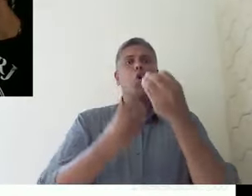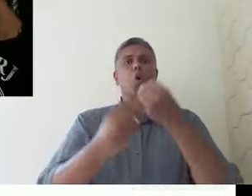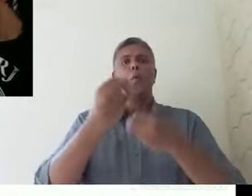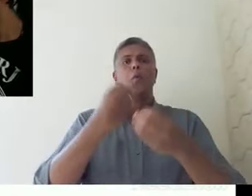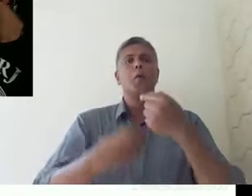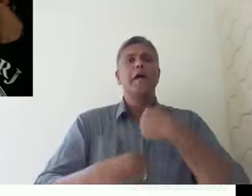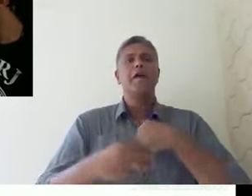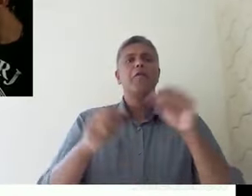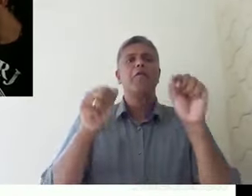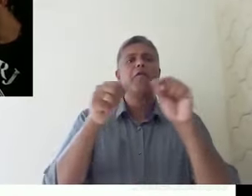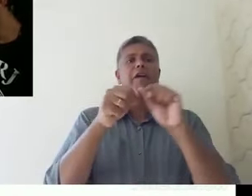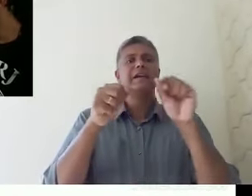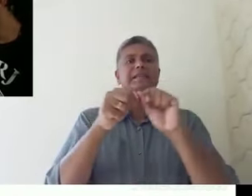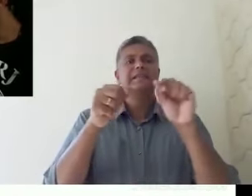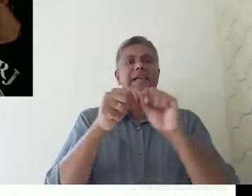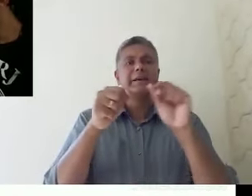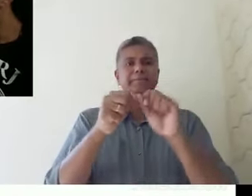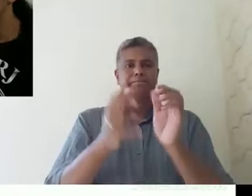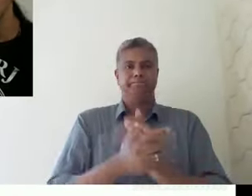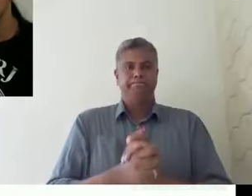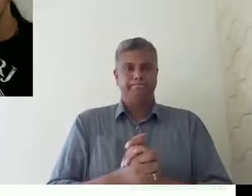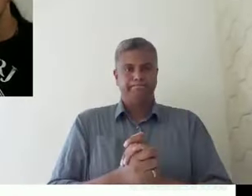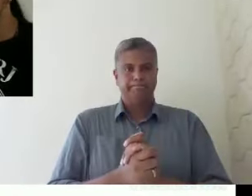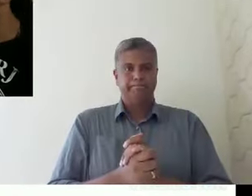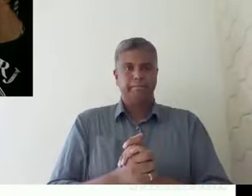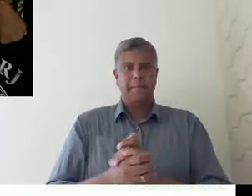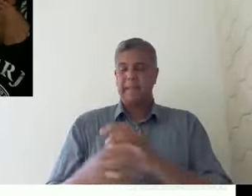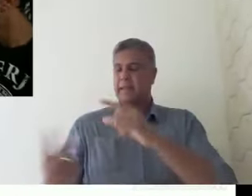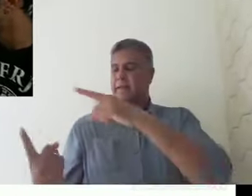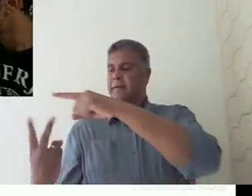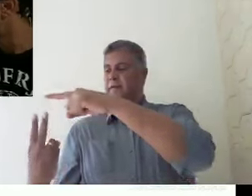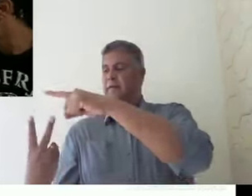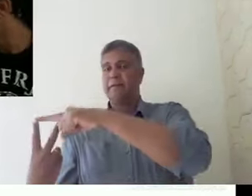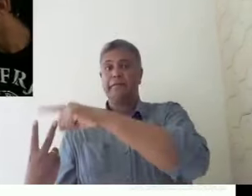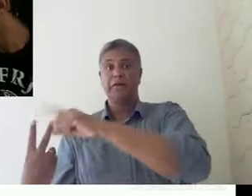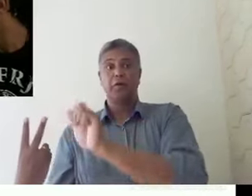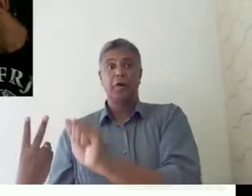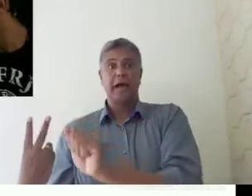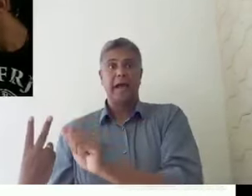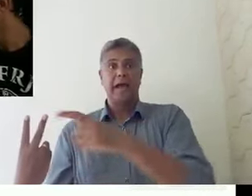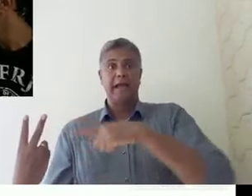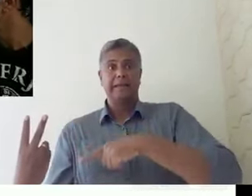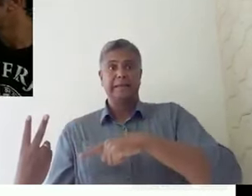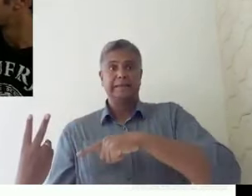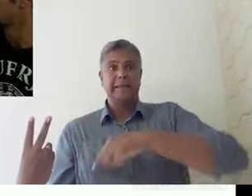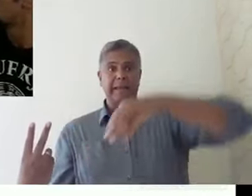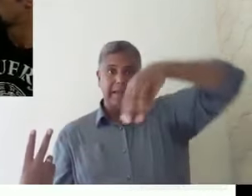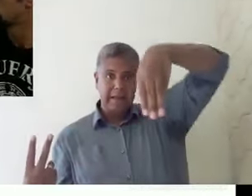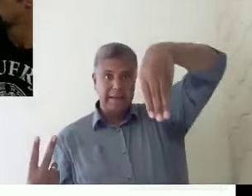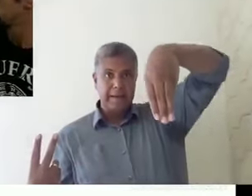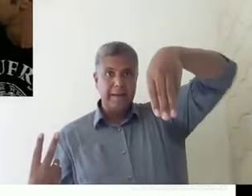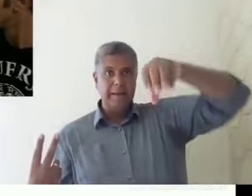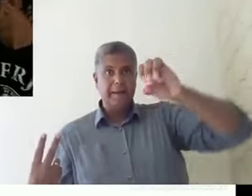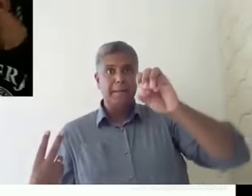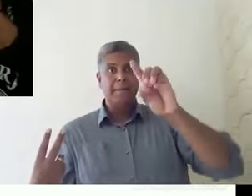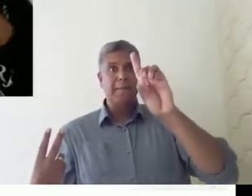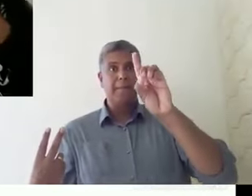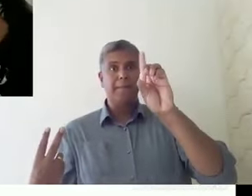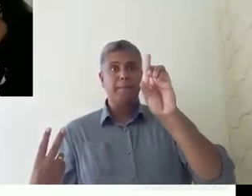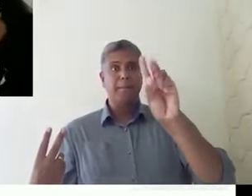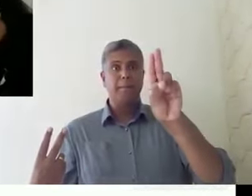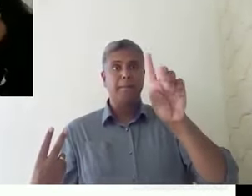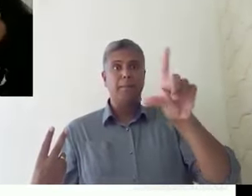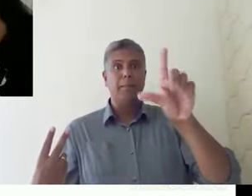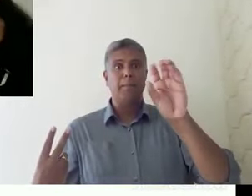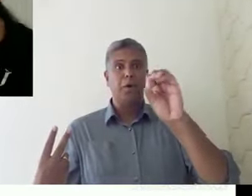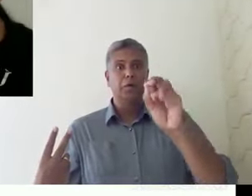sentido, quantificando aqui com o número de divisões, eu teria que o vetor A ele tem um módulo